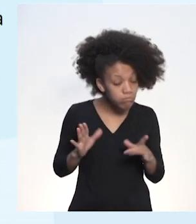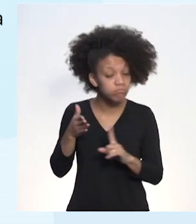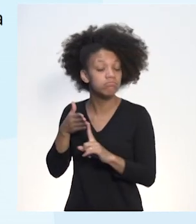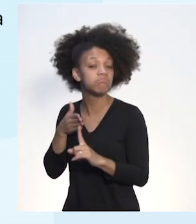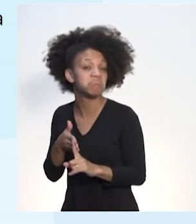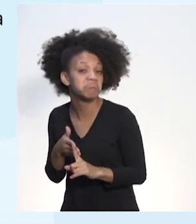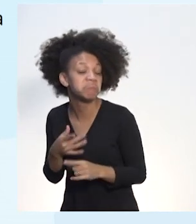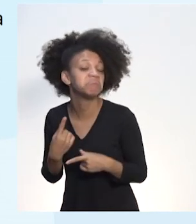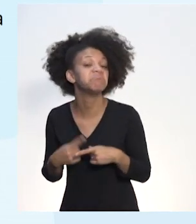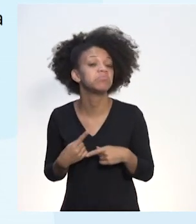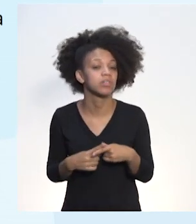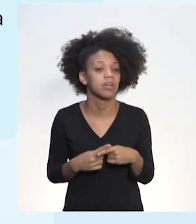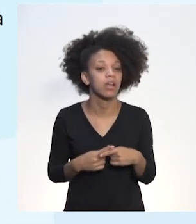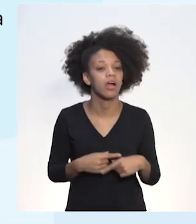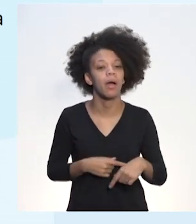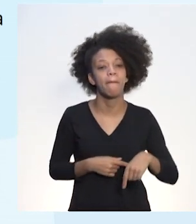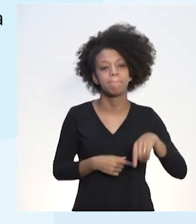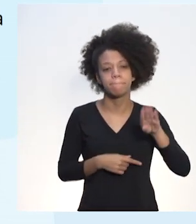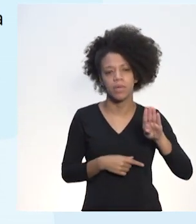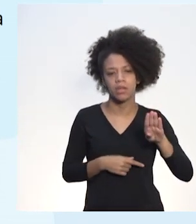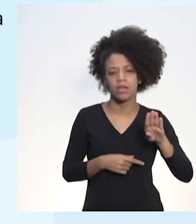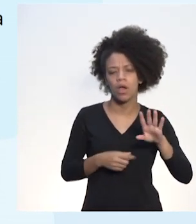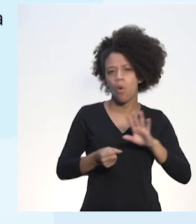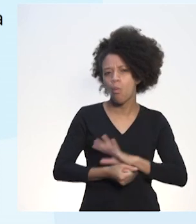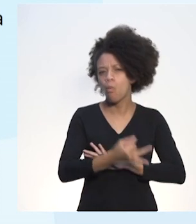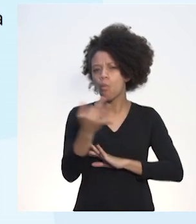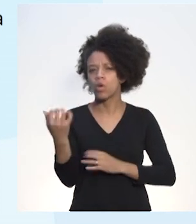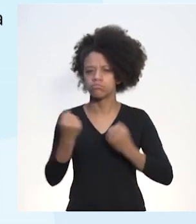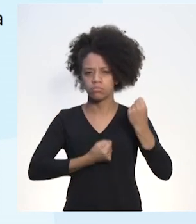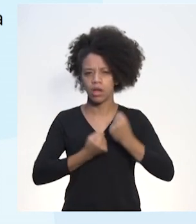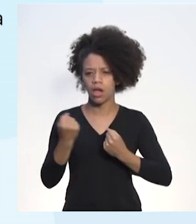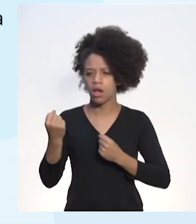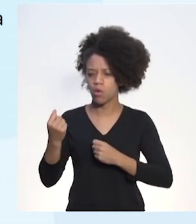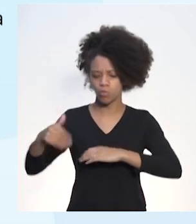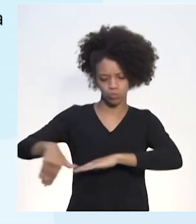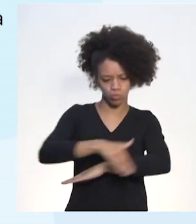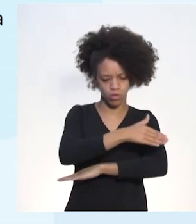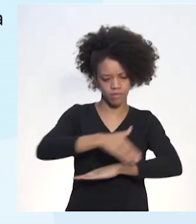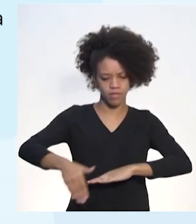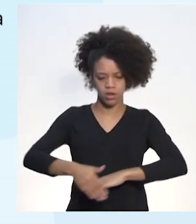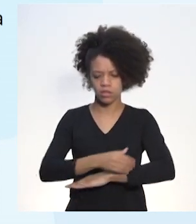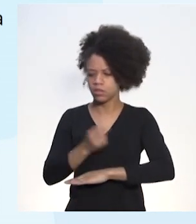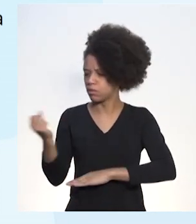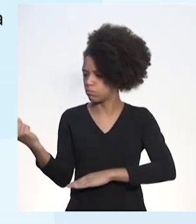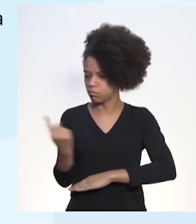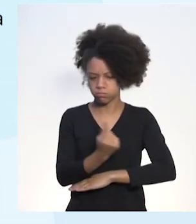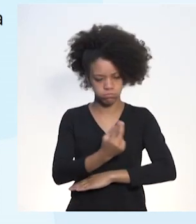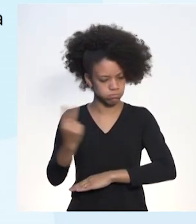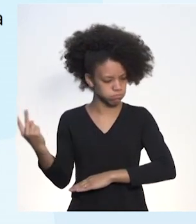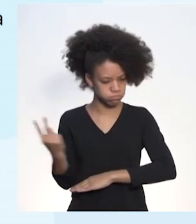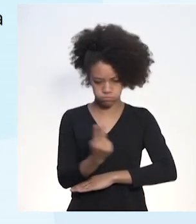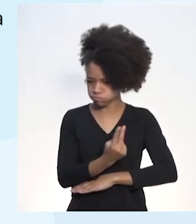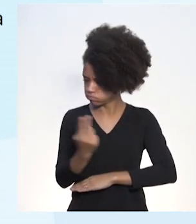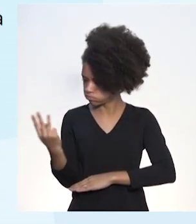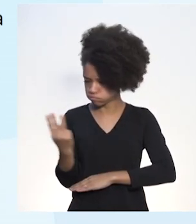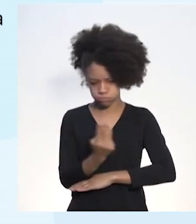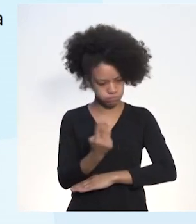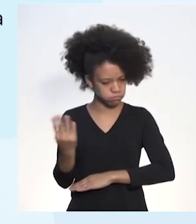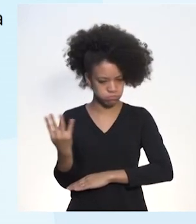B, contar quantos carros passam em uma avenida durante um espaço de tempo.